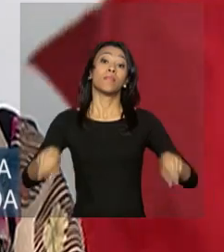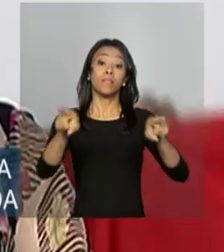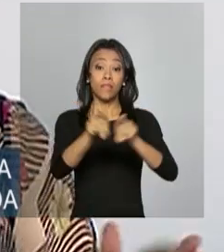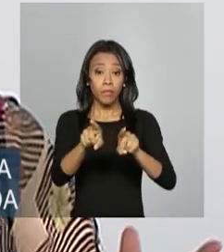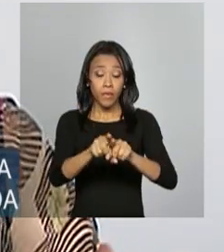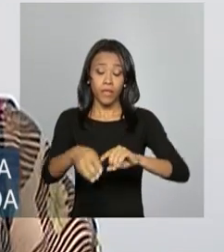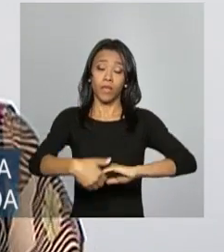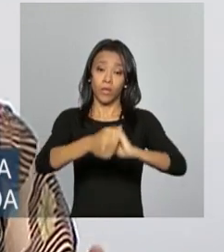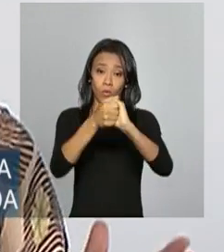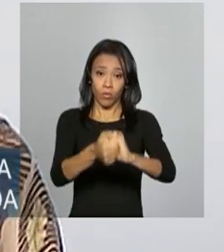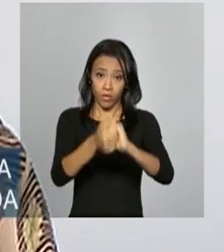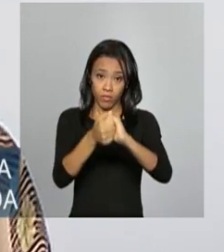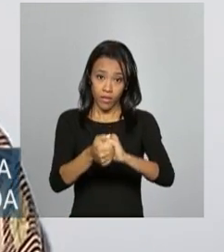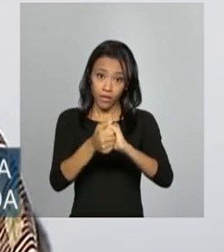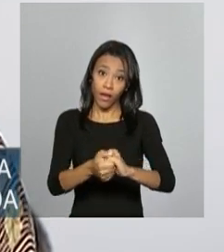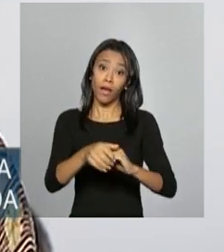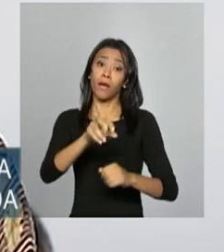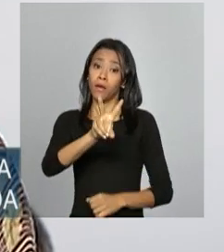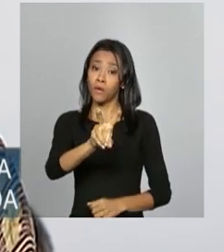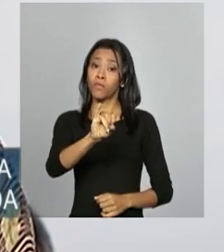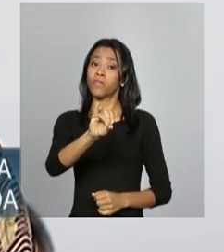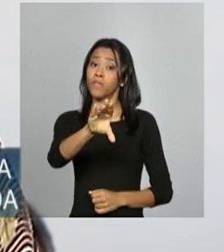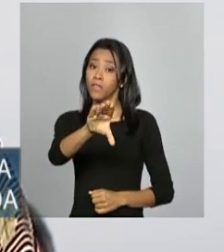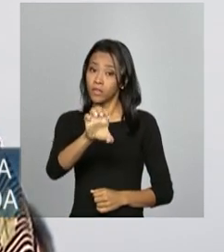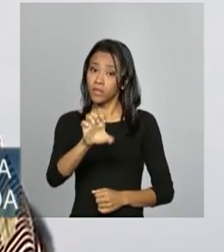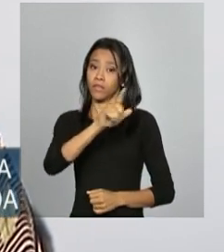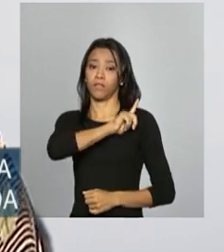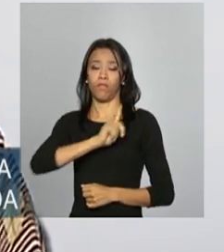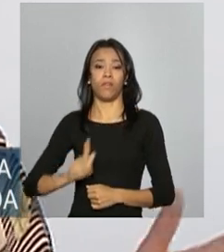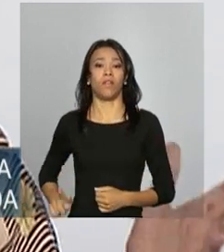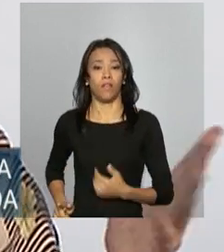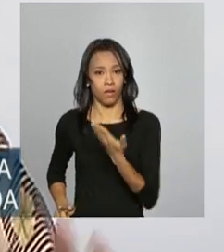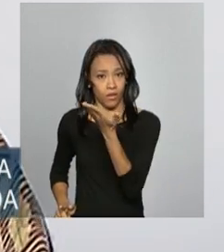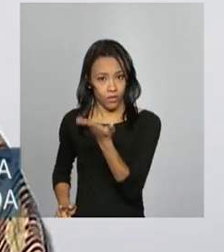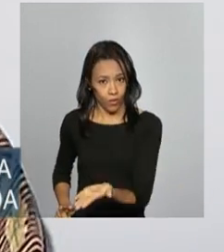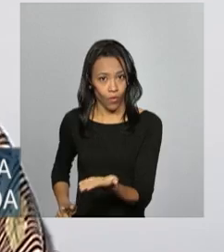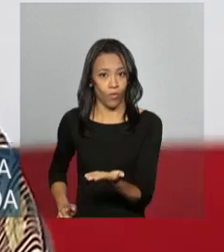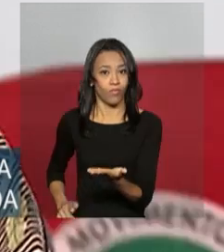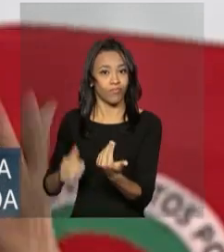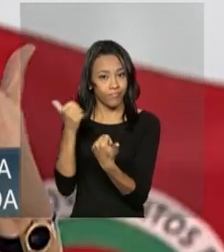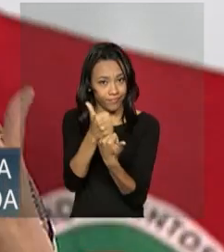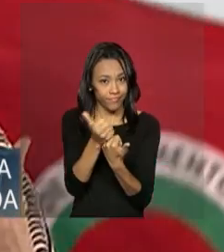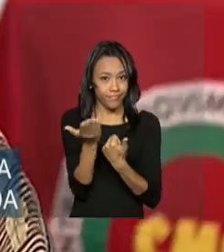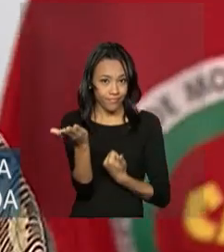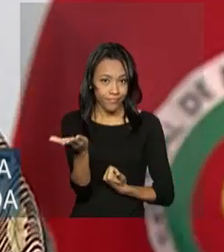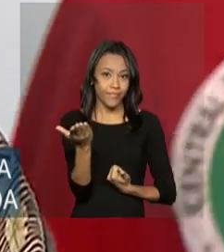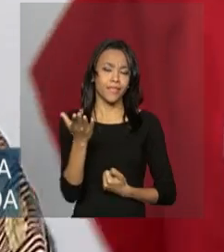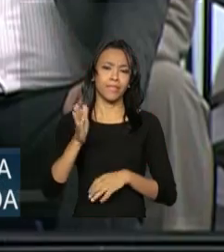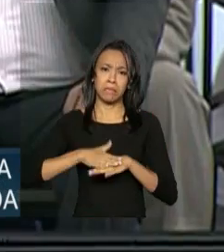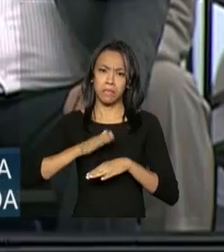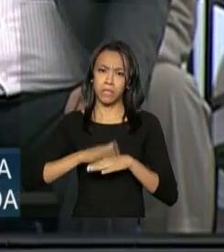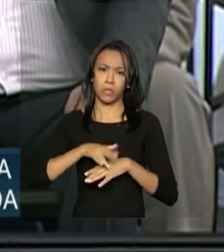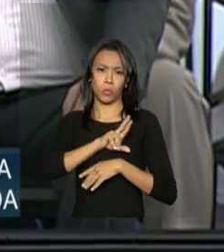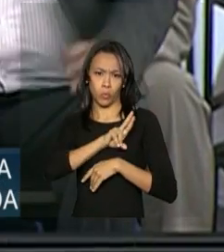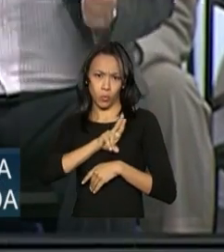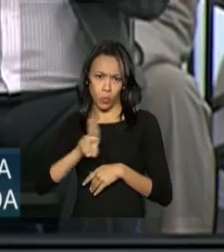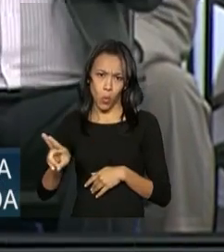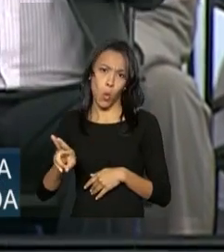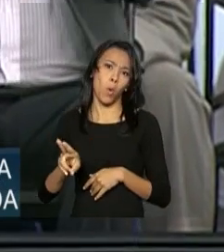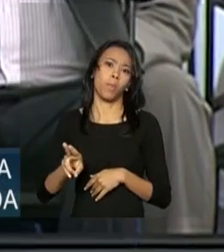Cumprimentar o nosso vice-governador, que tem no próprio nome a sua força, João